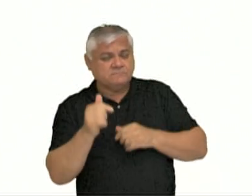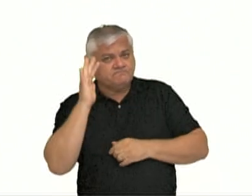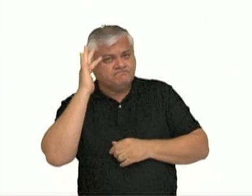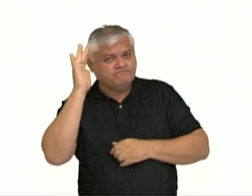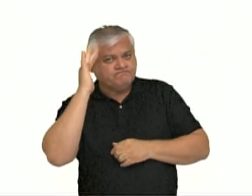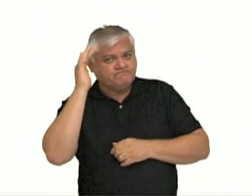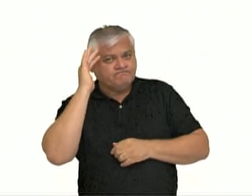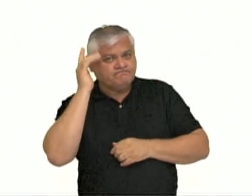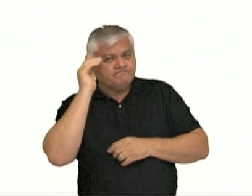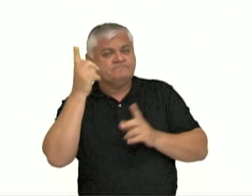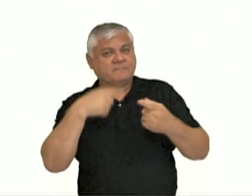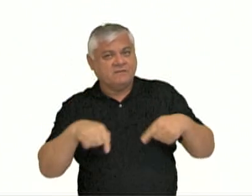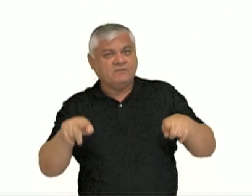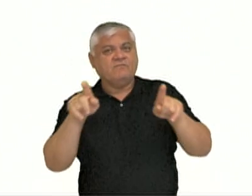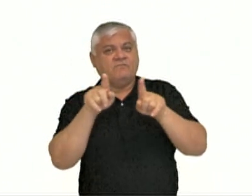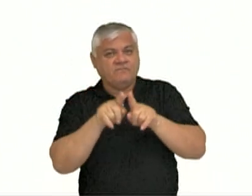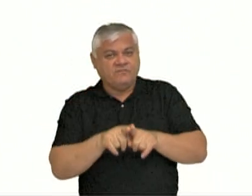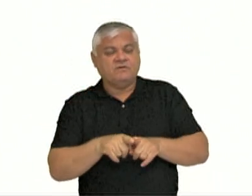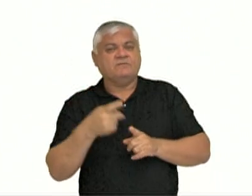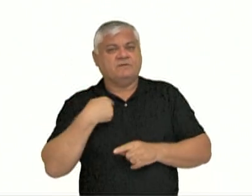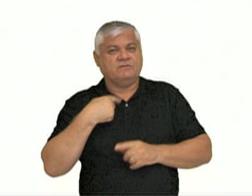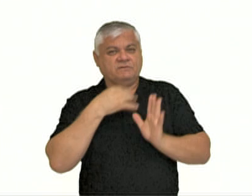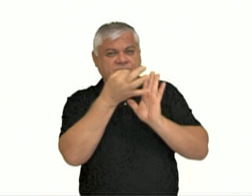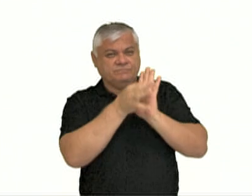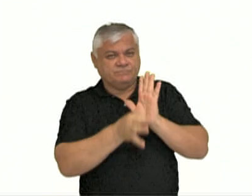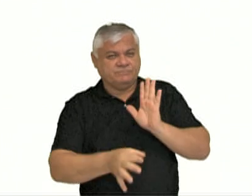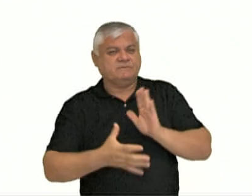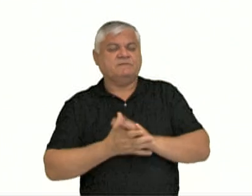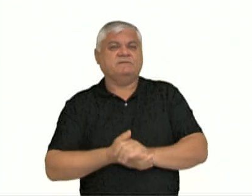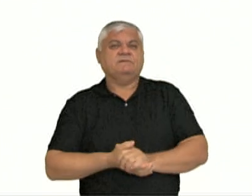Pensa um pouquinho que eu volto daqui a pouco conferir contigo.